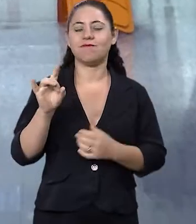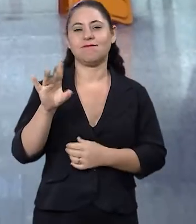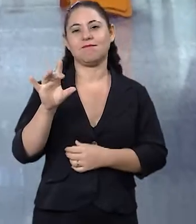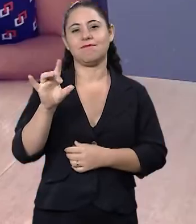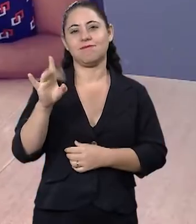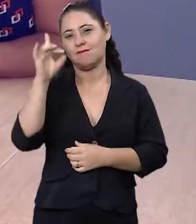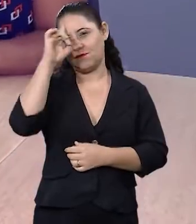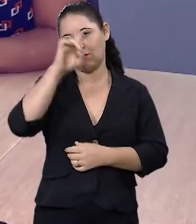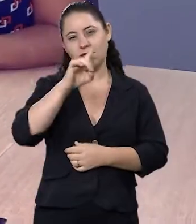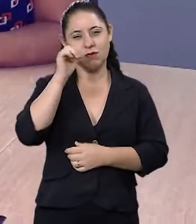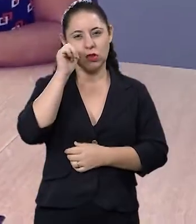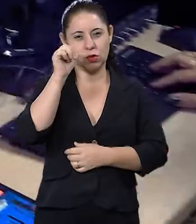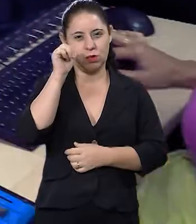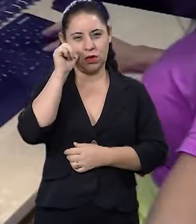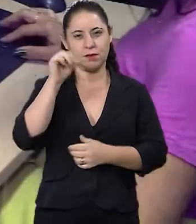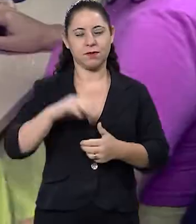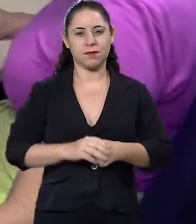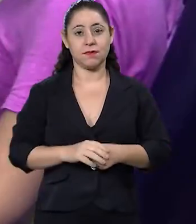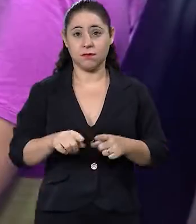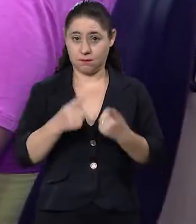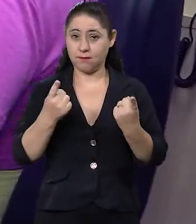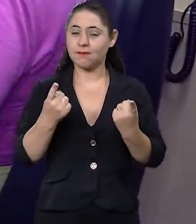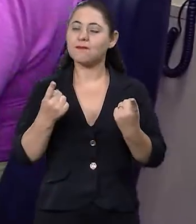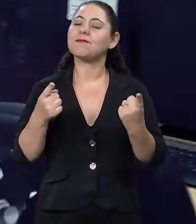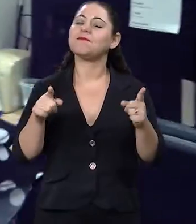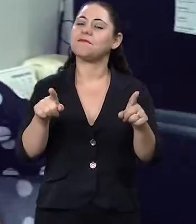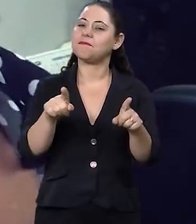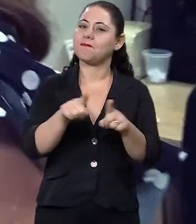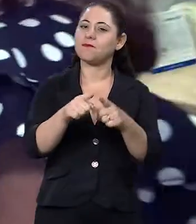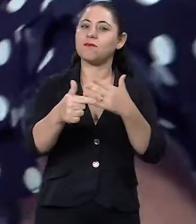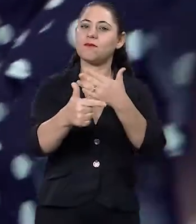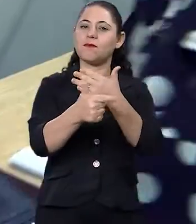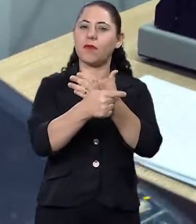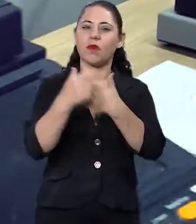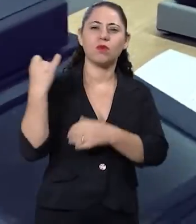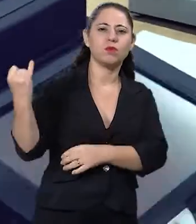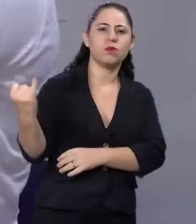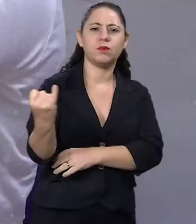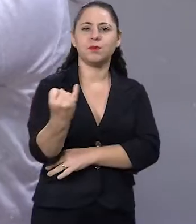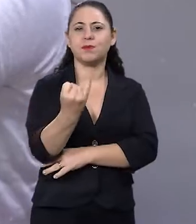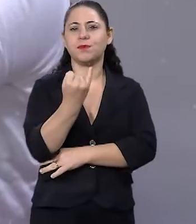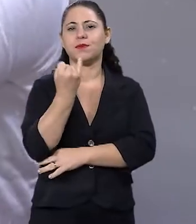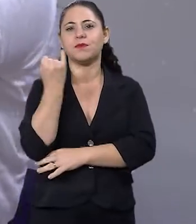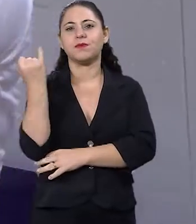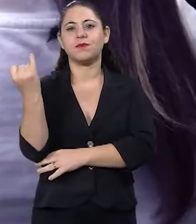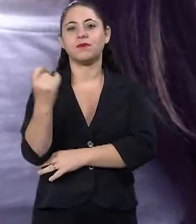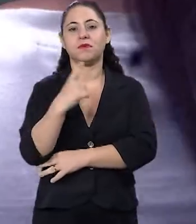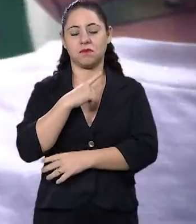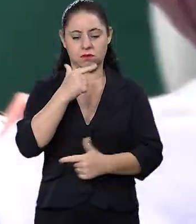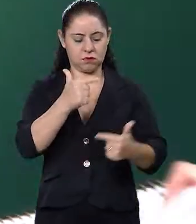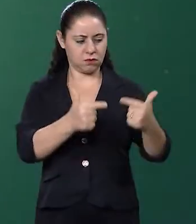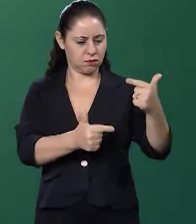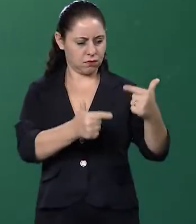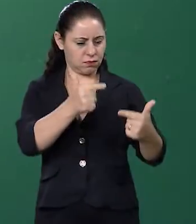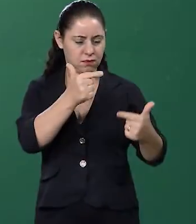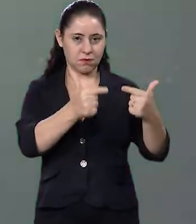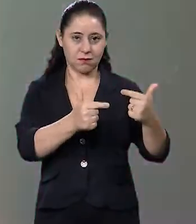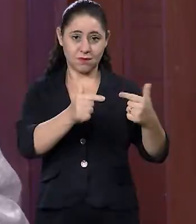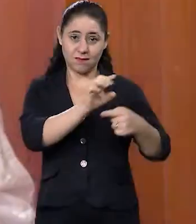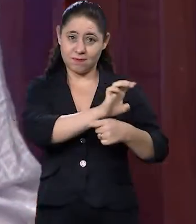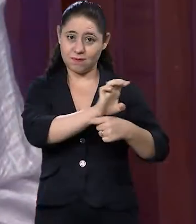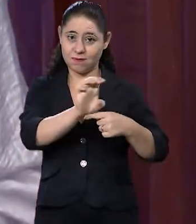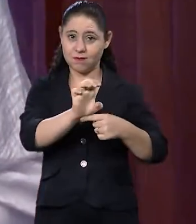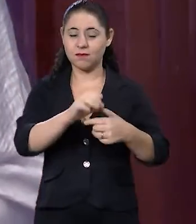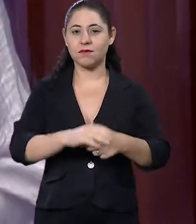Celebramos não apenas o Dia das Mulheres, mas também o papel crucial que desempenham na política